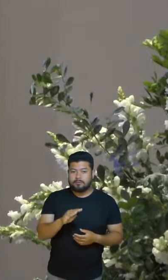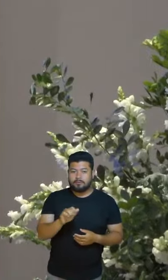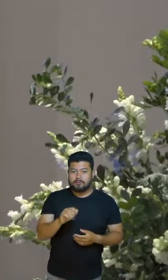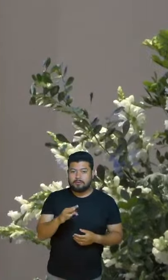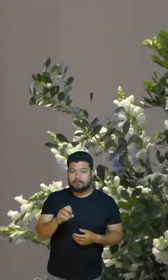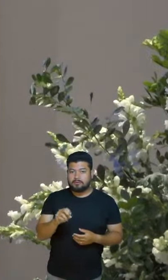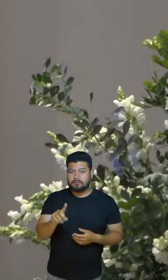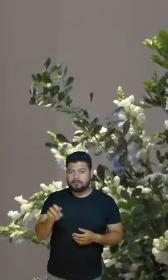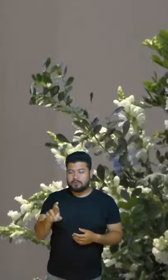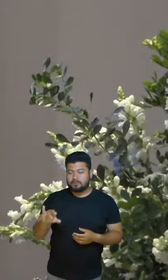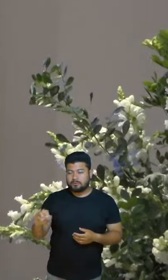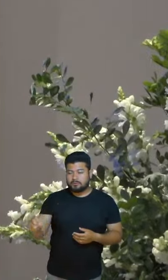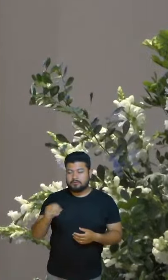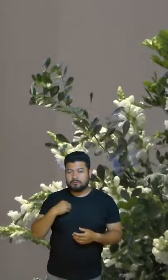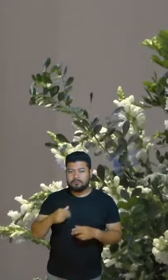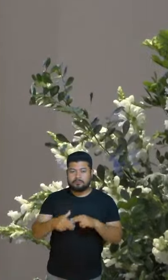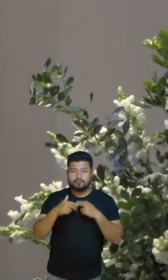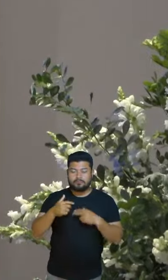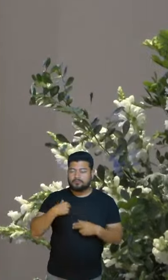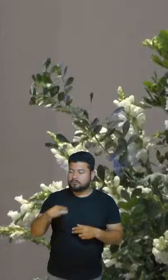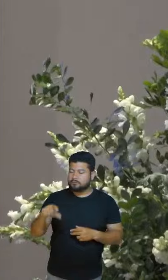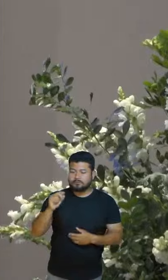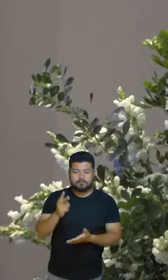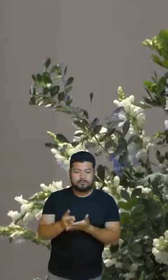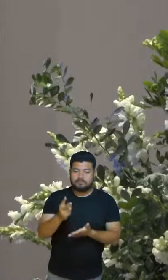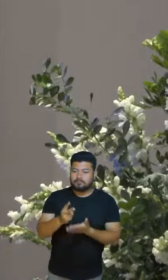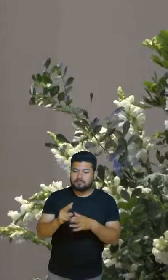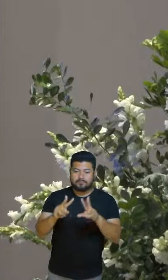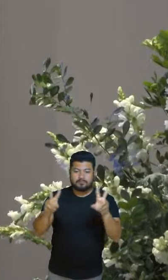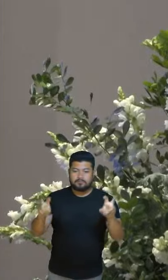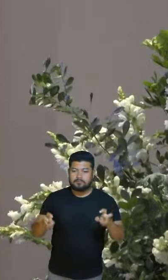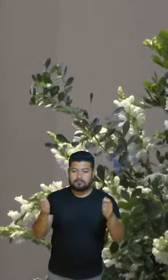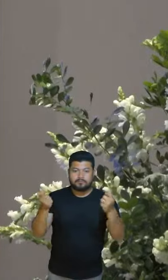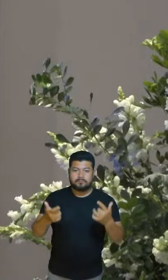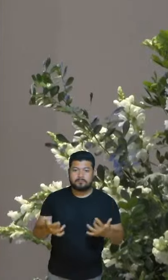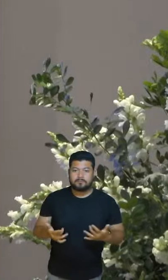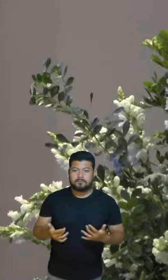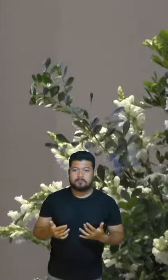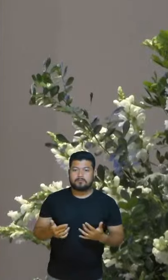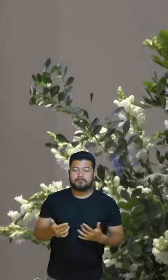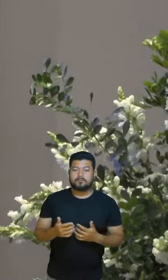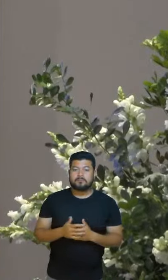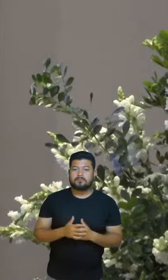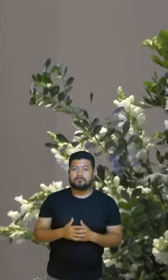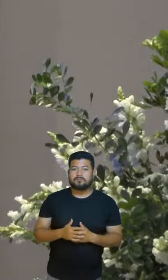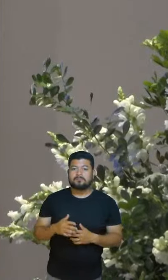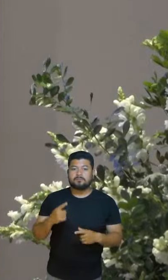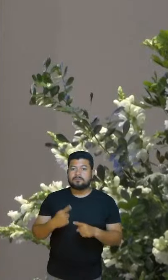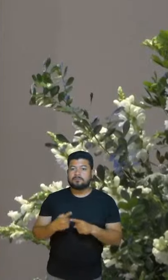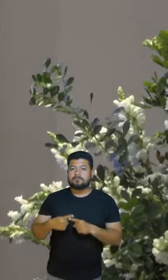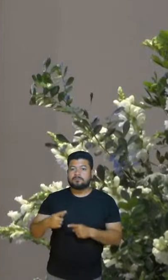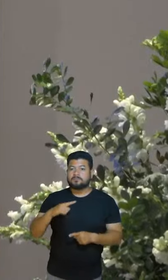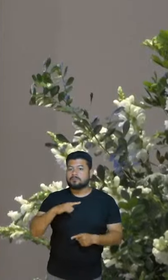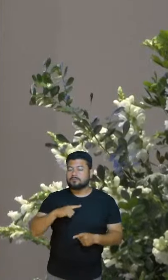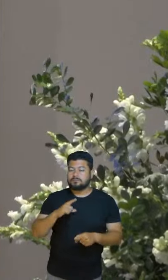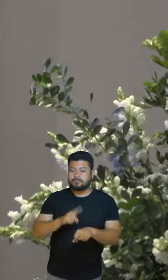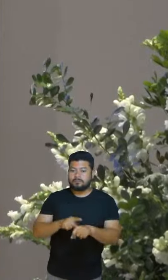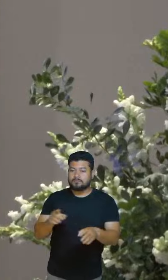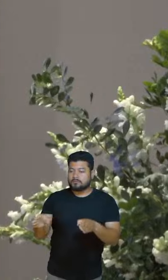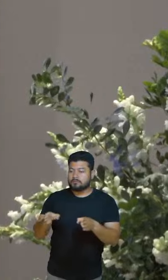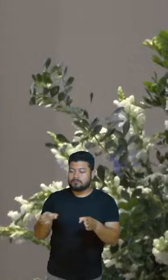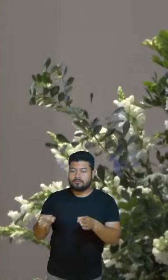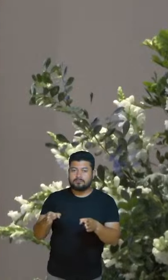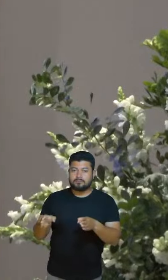e e e enfim é porque que nós temos aí nesse momento o momento essencial